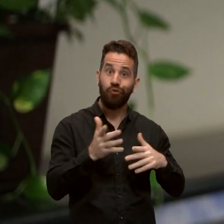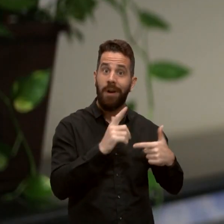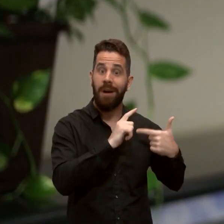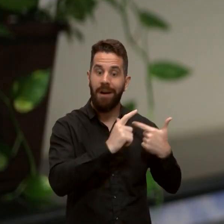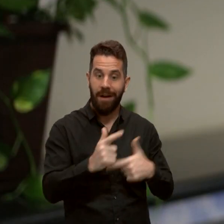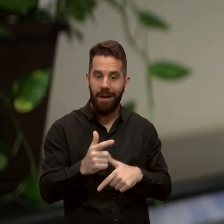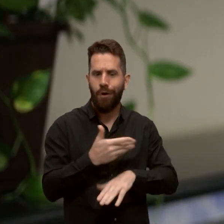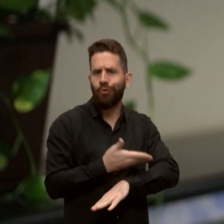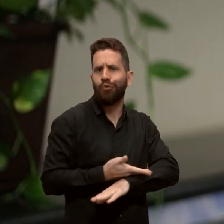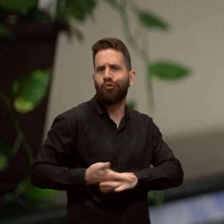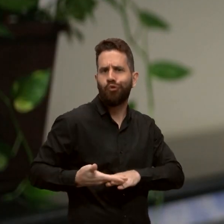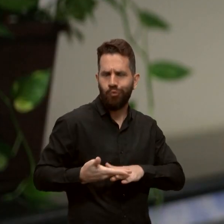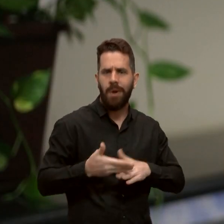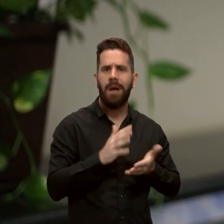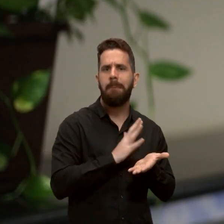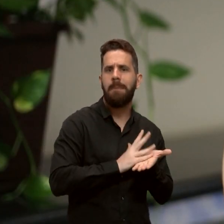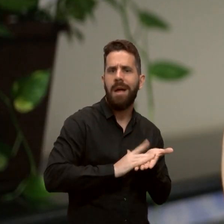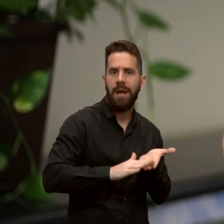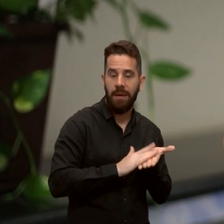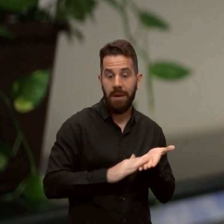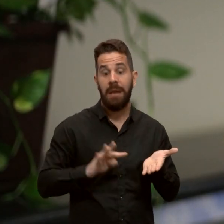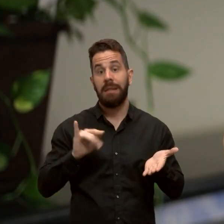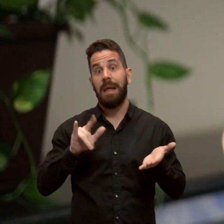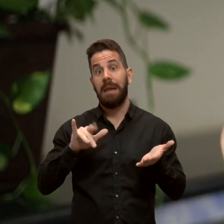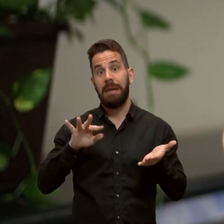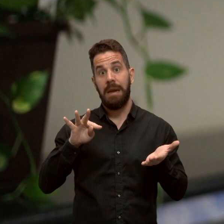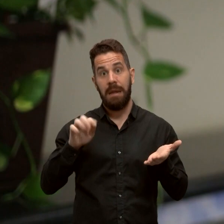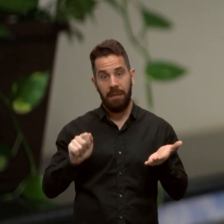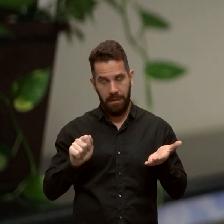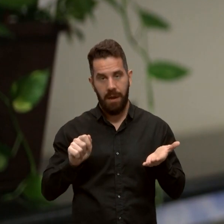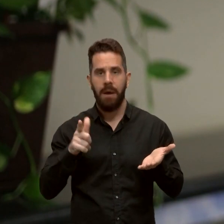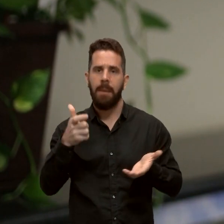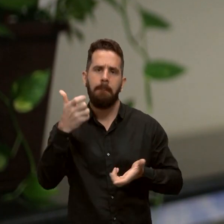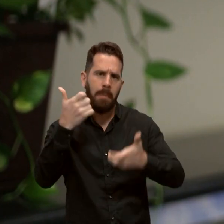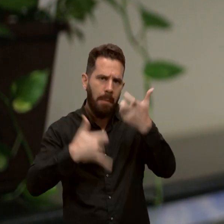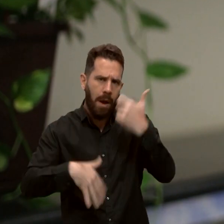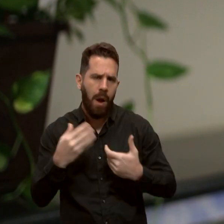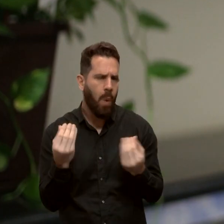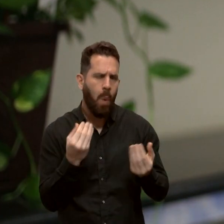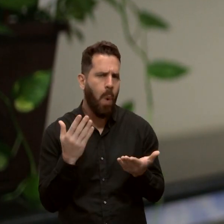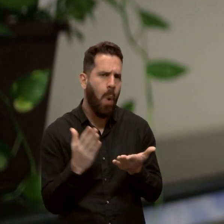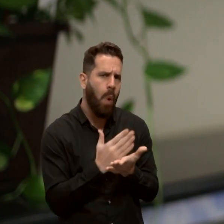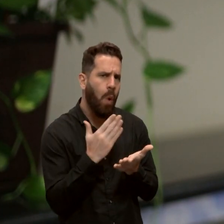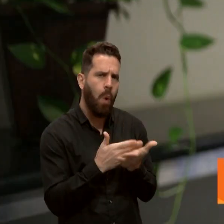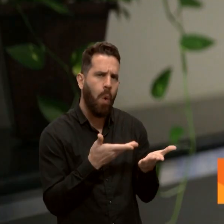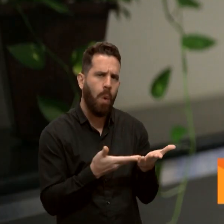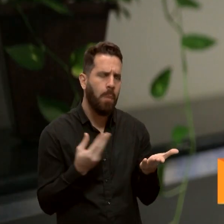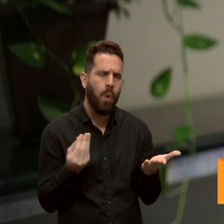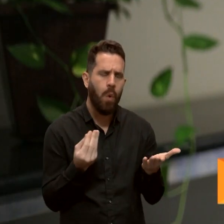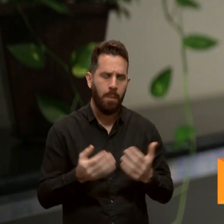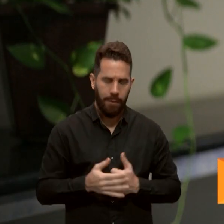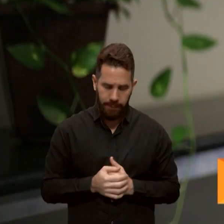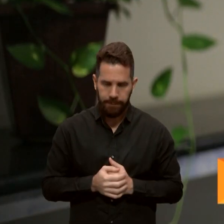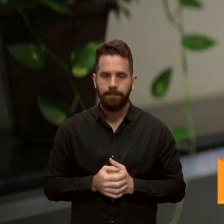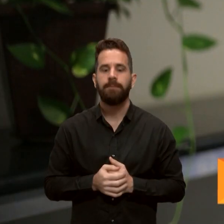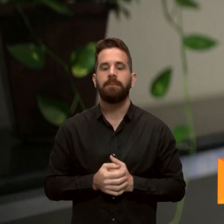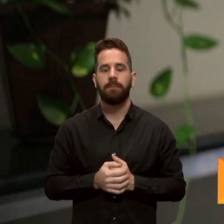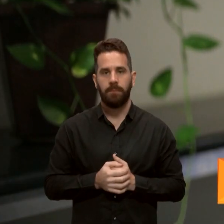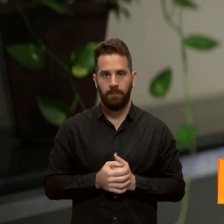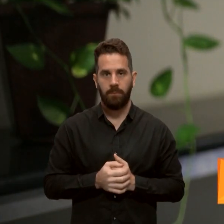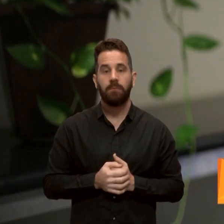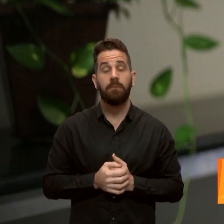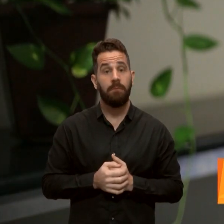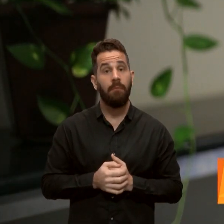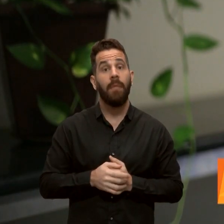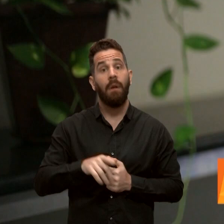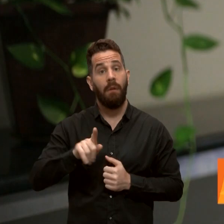Thalita Viana, pesquisadora e integrante da companhia, nos conta como a obra foi desenvolvida. Vem de uma